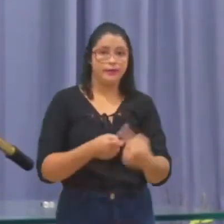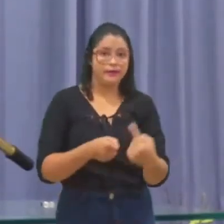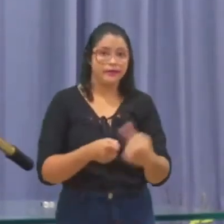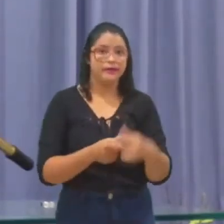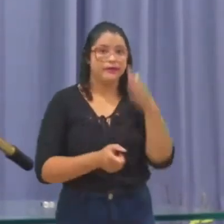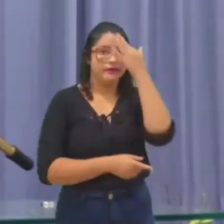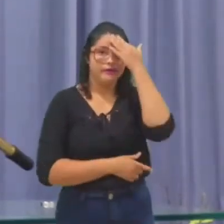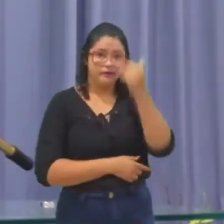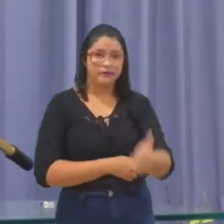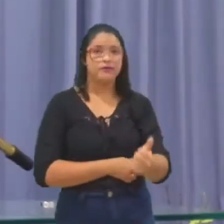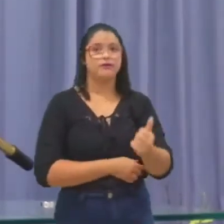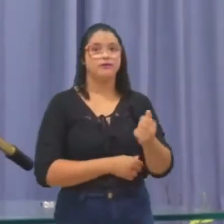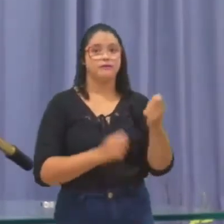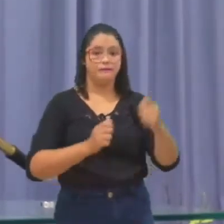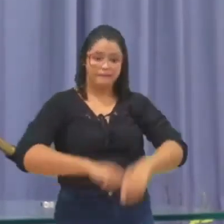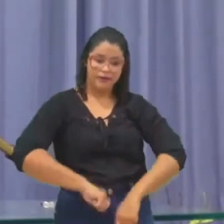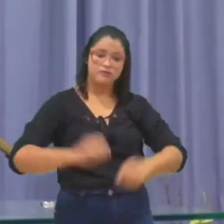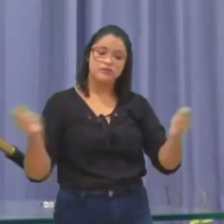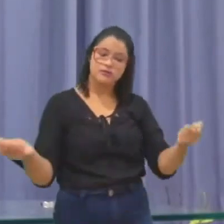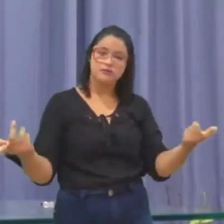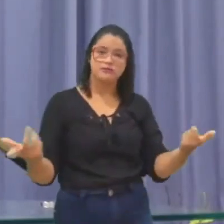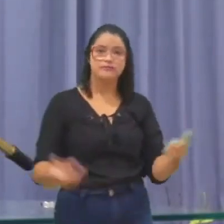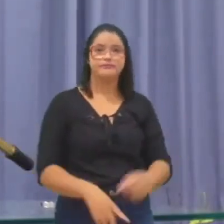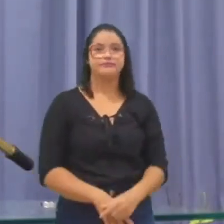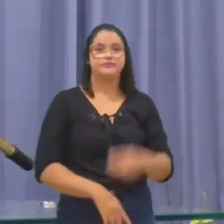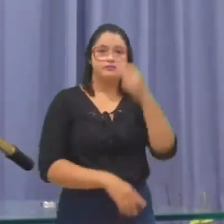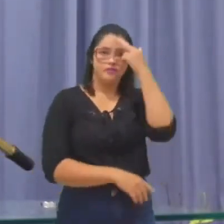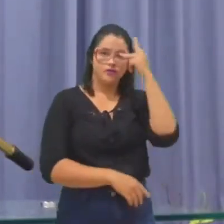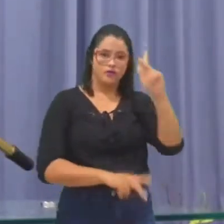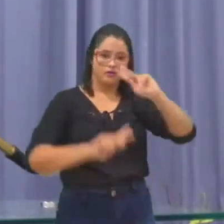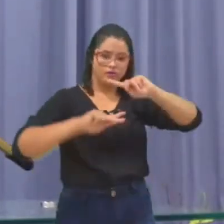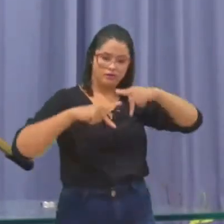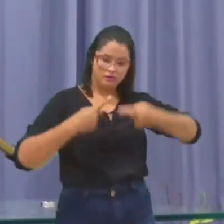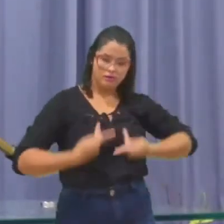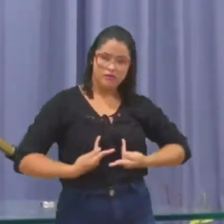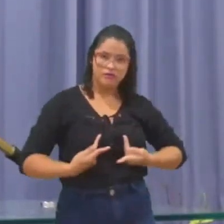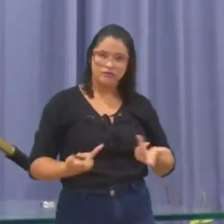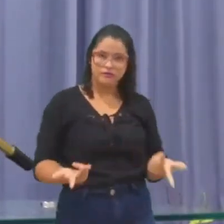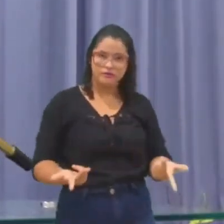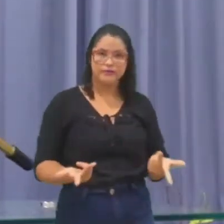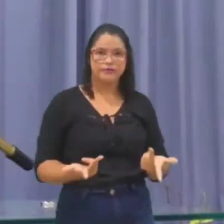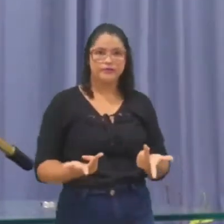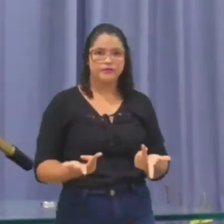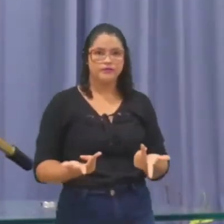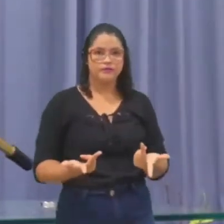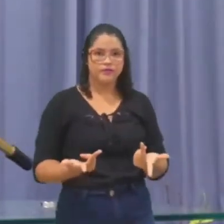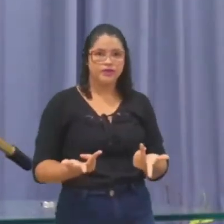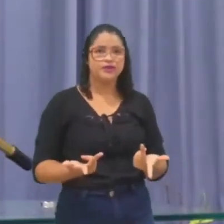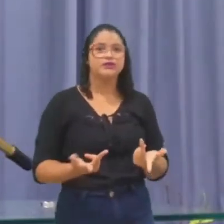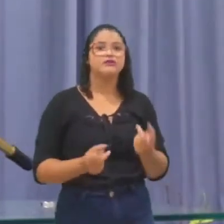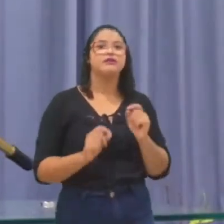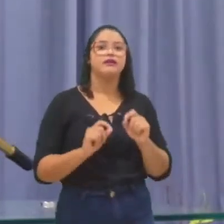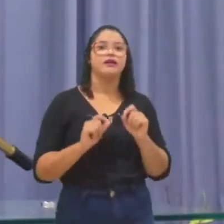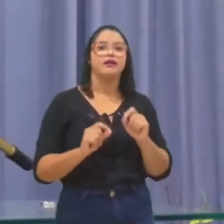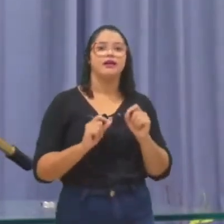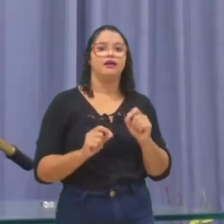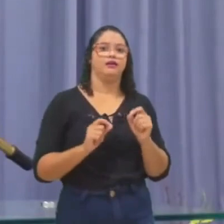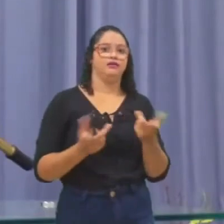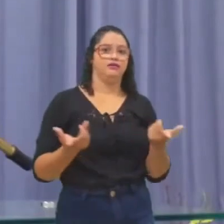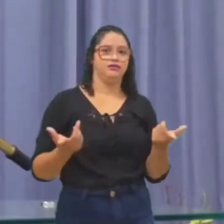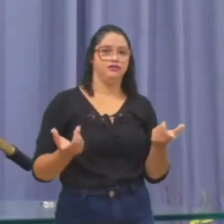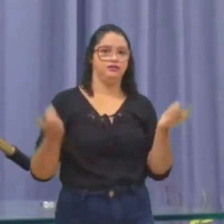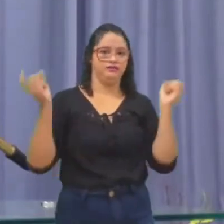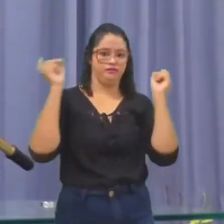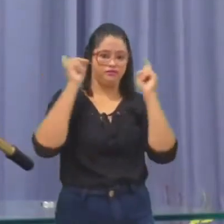essas coisas são possíveis. A história humana está repleta de tempos de crises